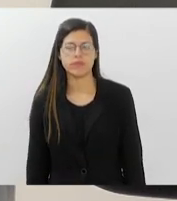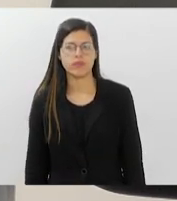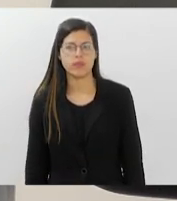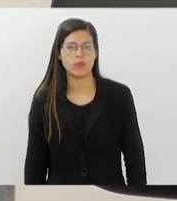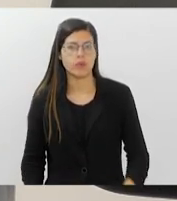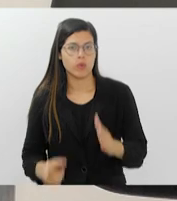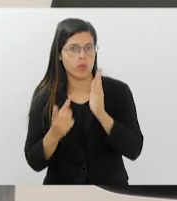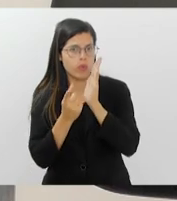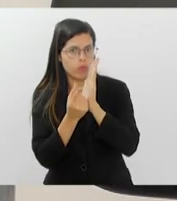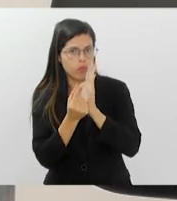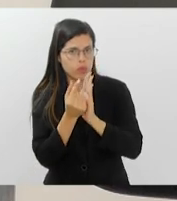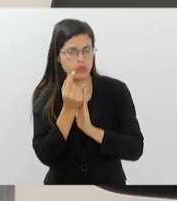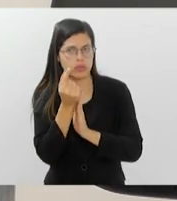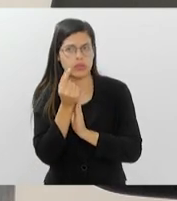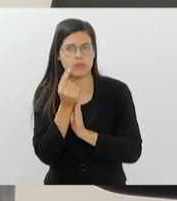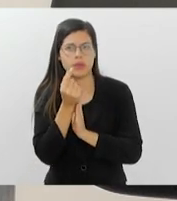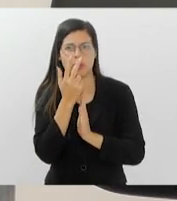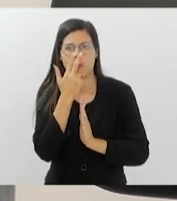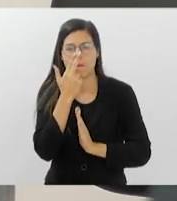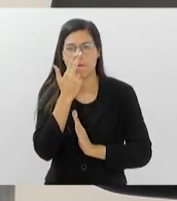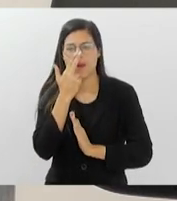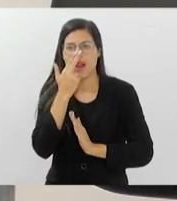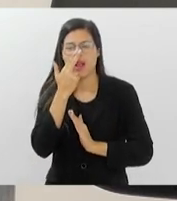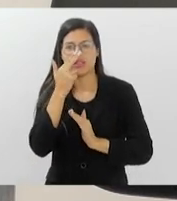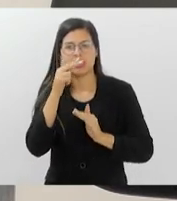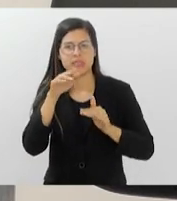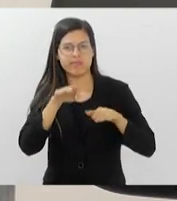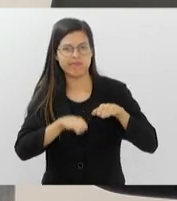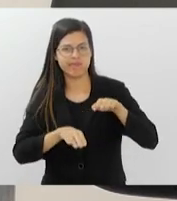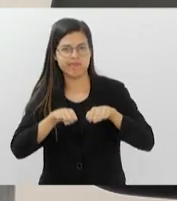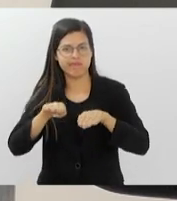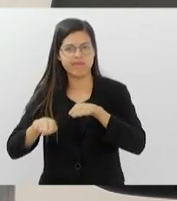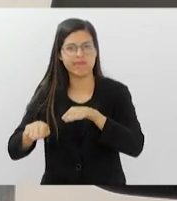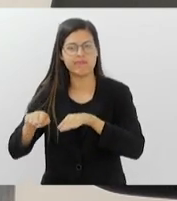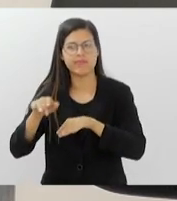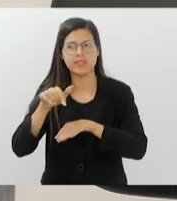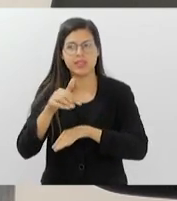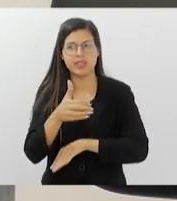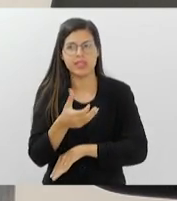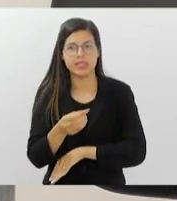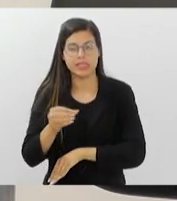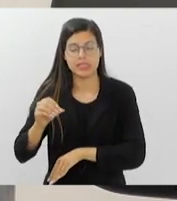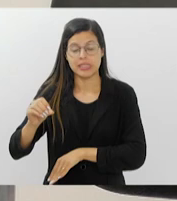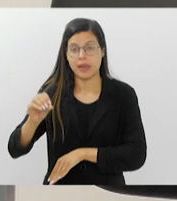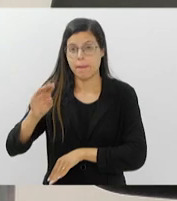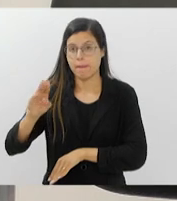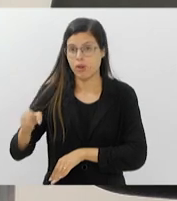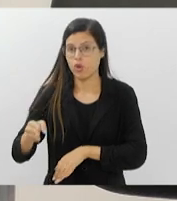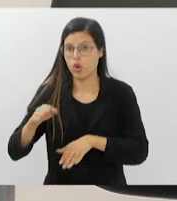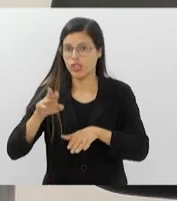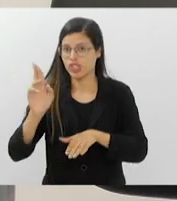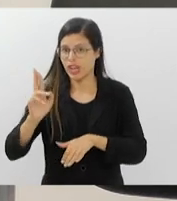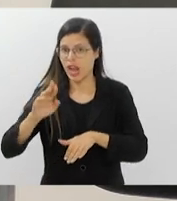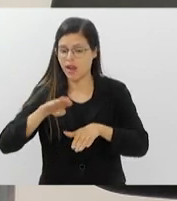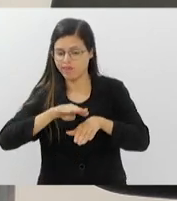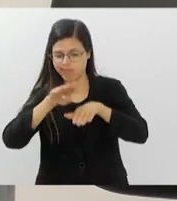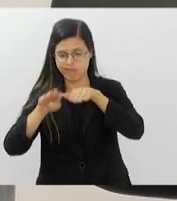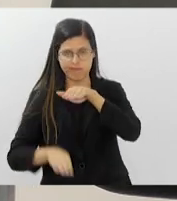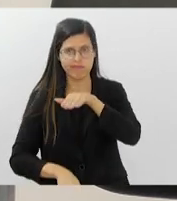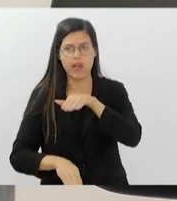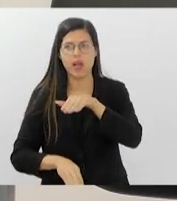orçamento oscila um pouco abaixo dos R bilhões deais então é um rombo de mais